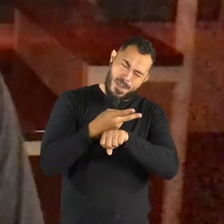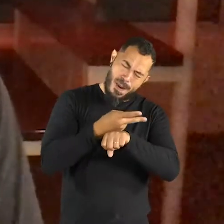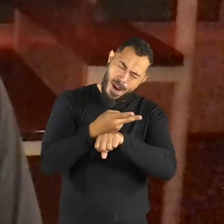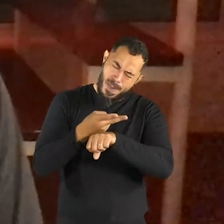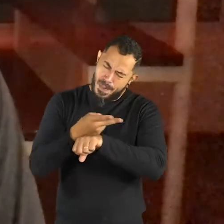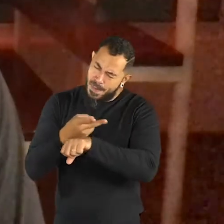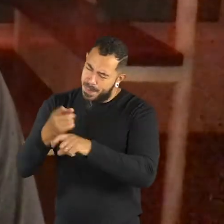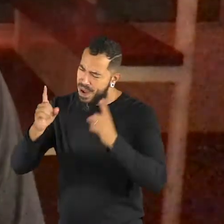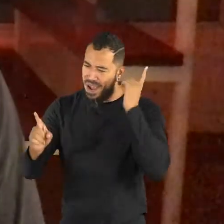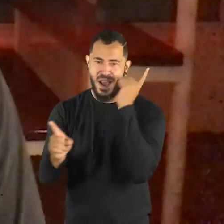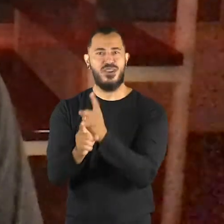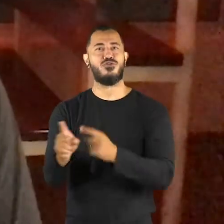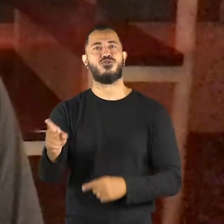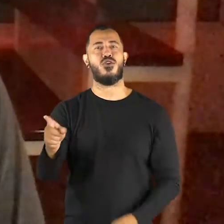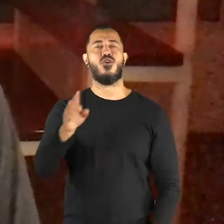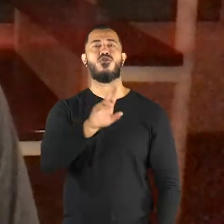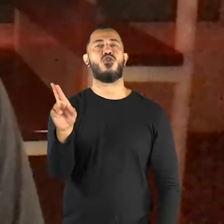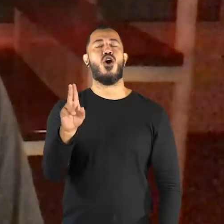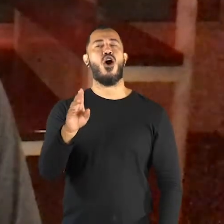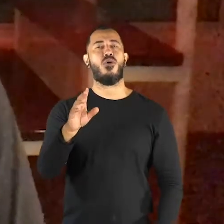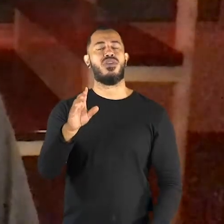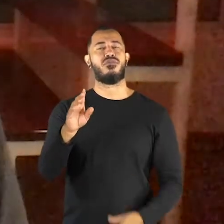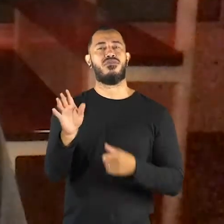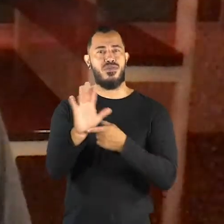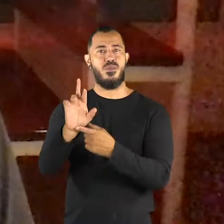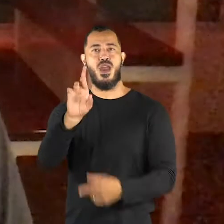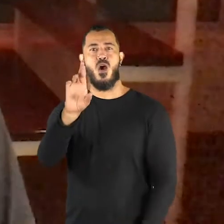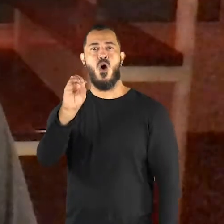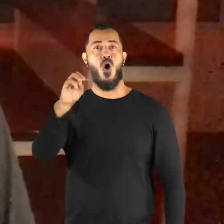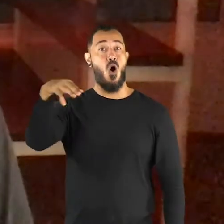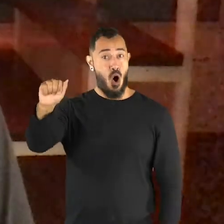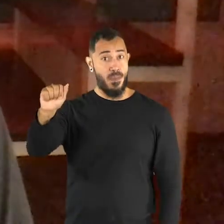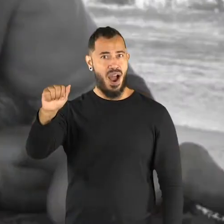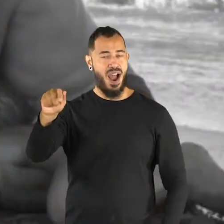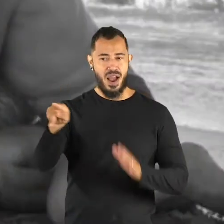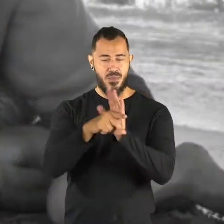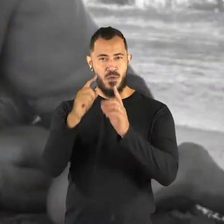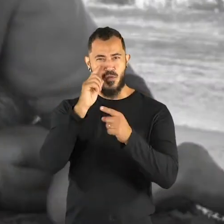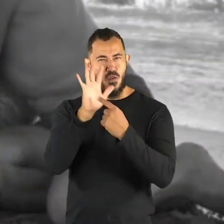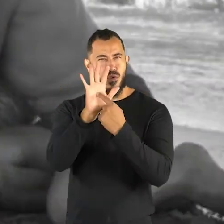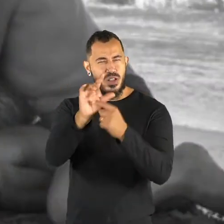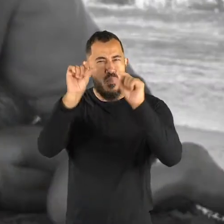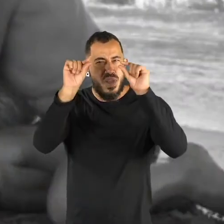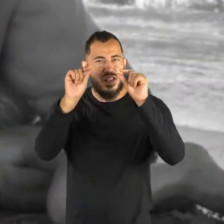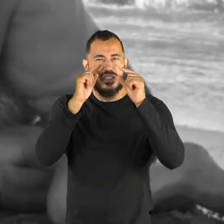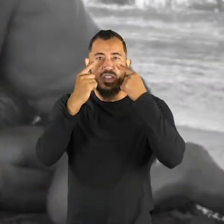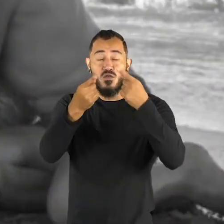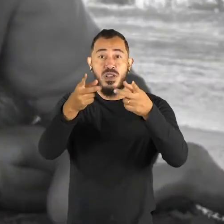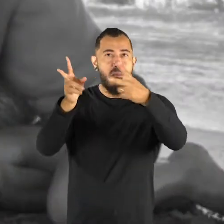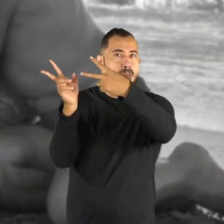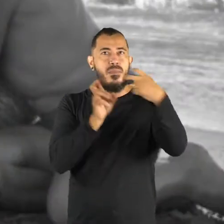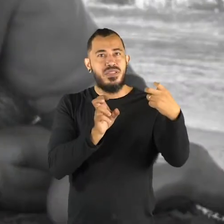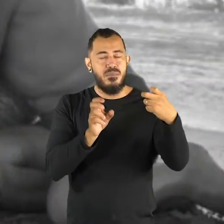chegou junto do filme chamado Roma, um filme mexicano, muito interessante, que eu vou colocar um pedacinho para vocês verem da onde a nossa